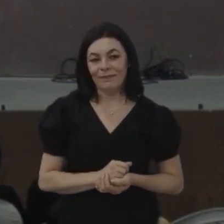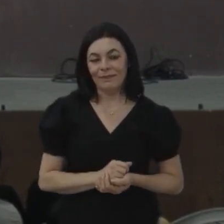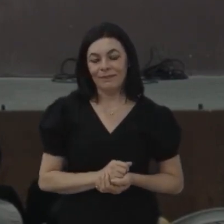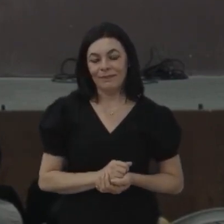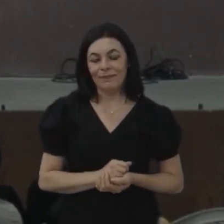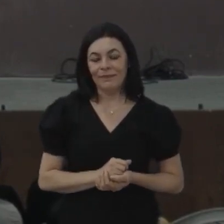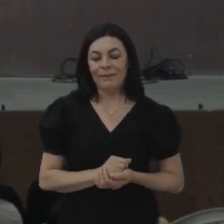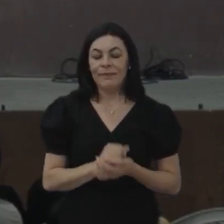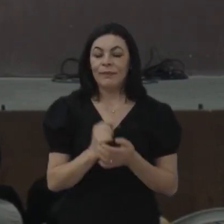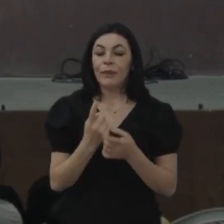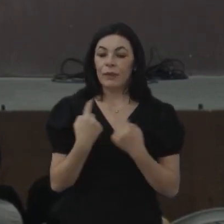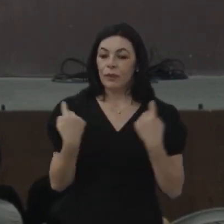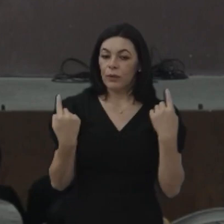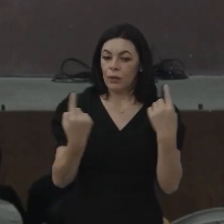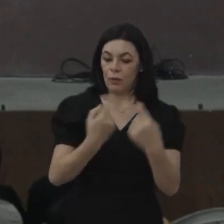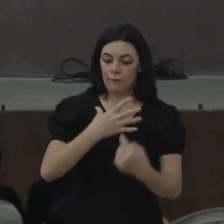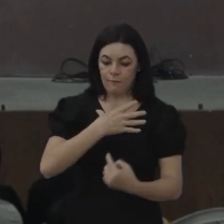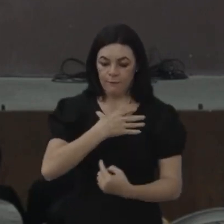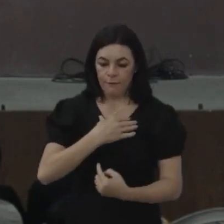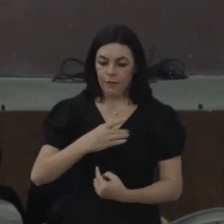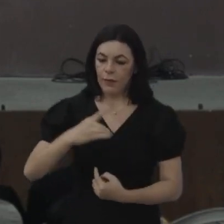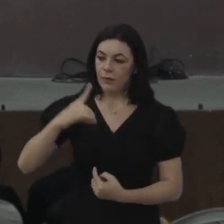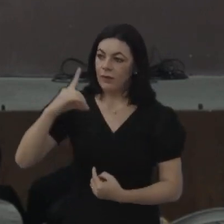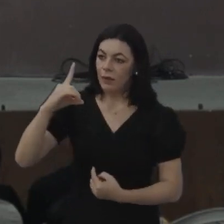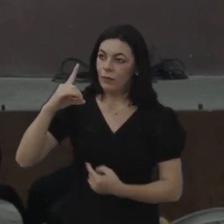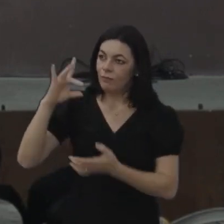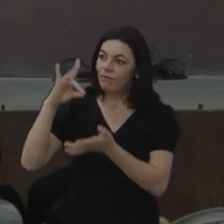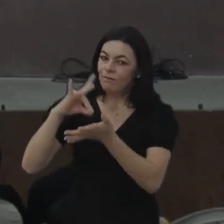Quando nós somos filhos de Deus, somos transportados.